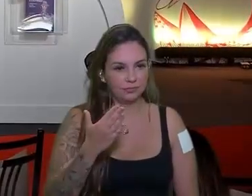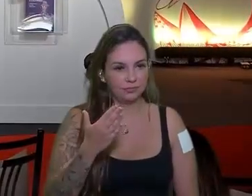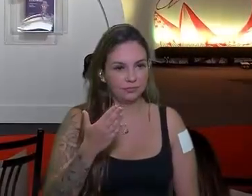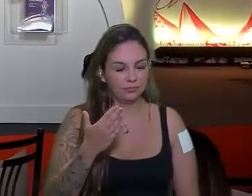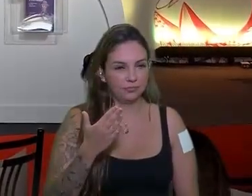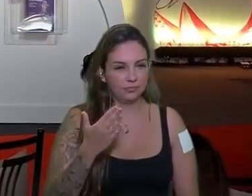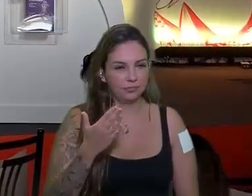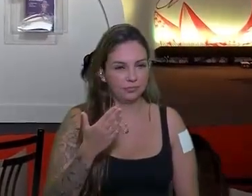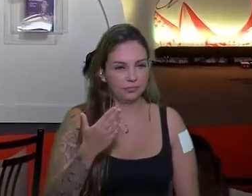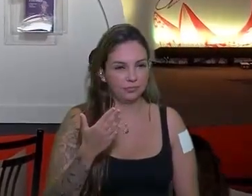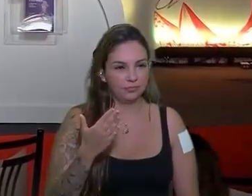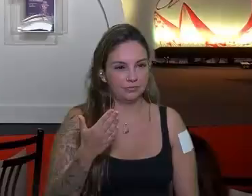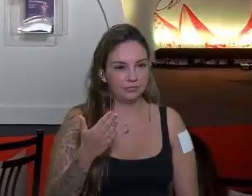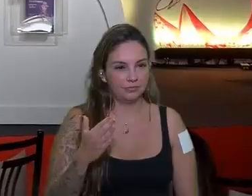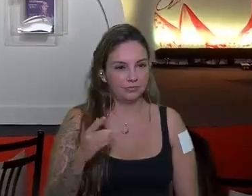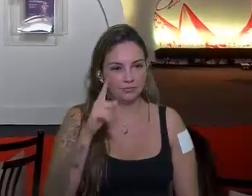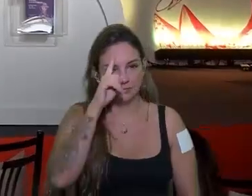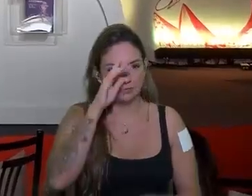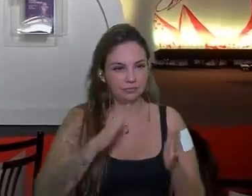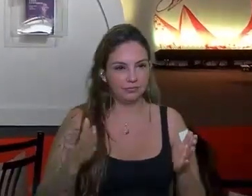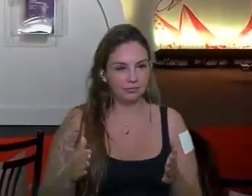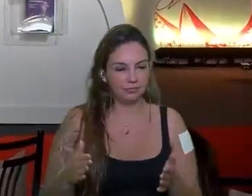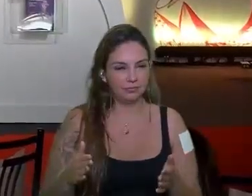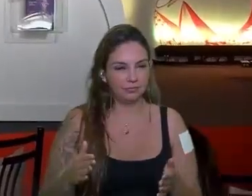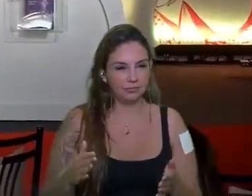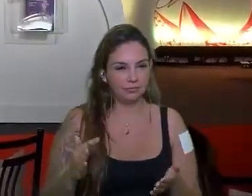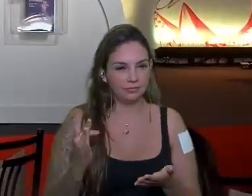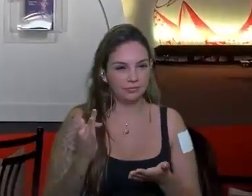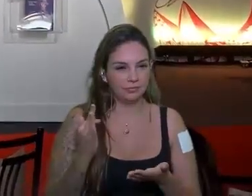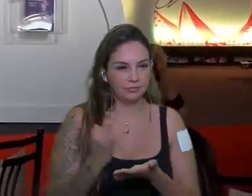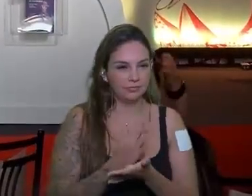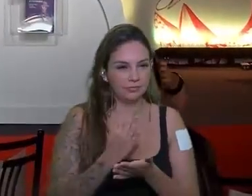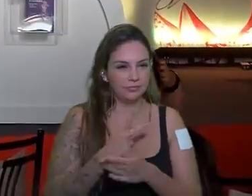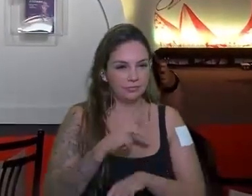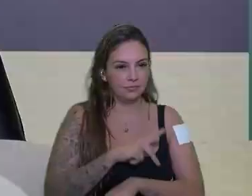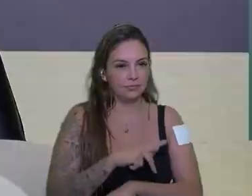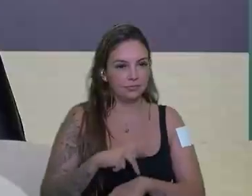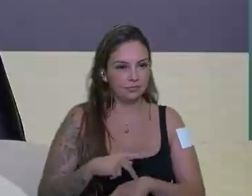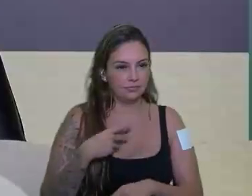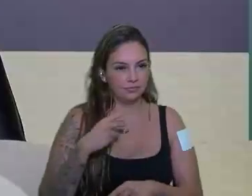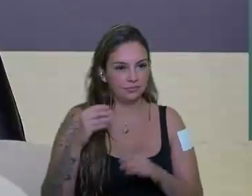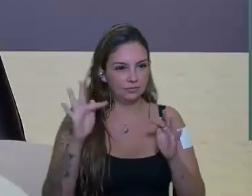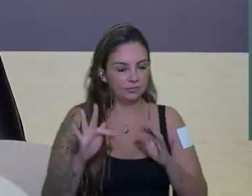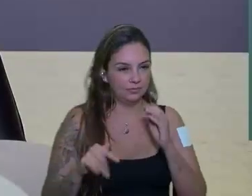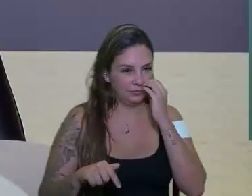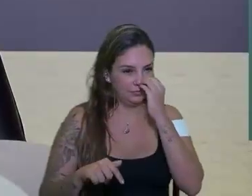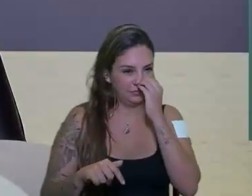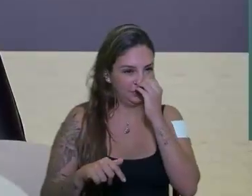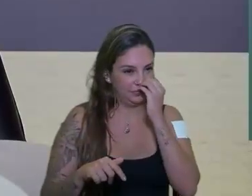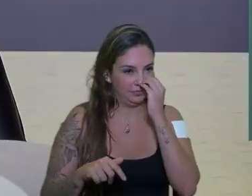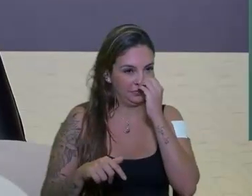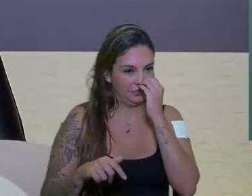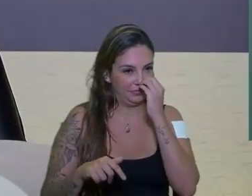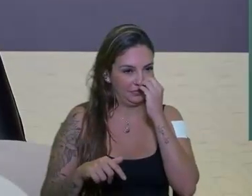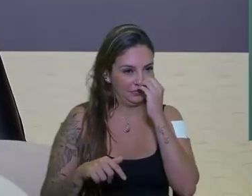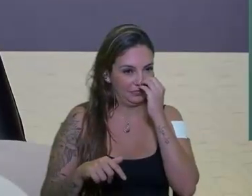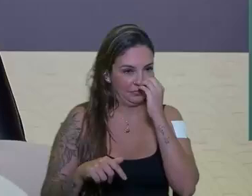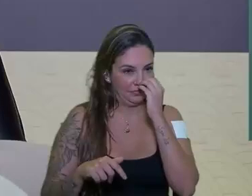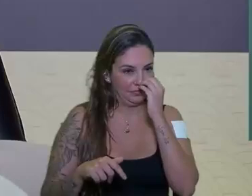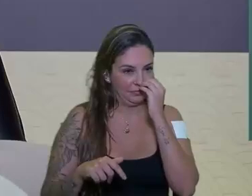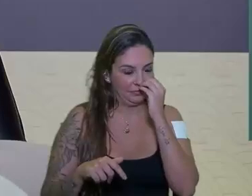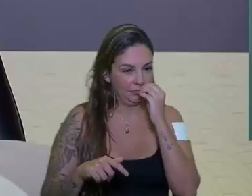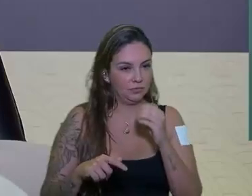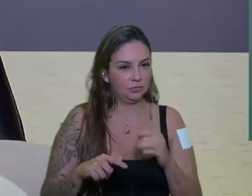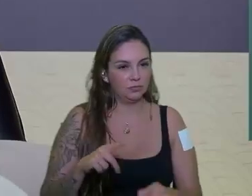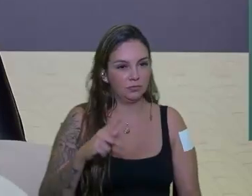branca de cabelos castanhos muito lisos, cujo comprimento lhe vai até o ombro. Ela traja regata de alças finas, estampada em tons de preto,